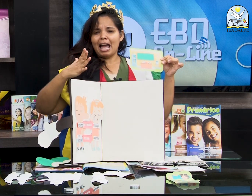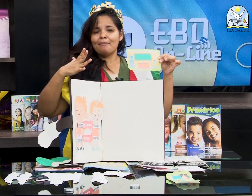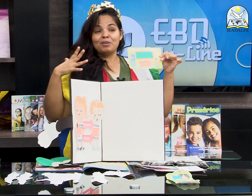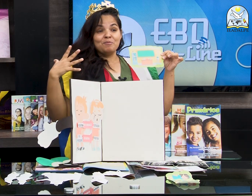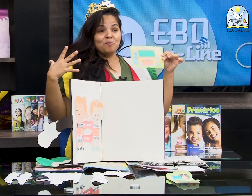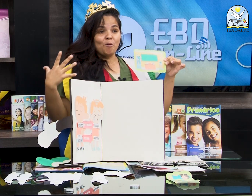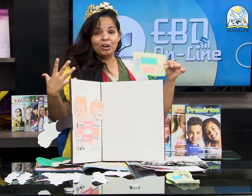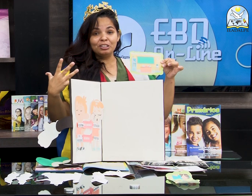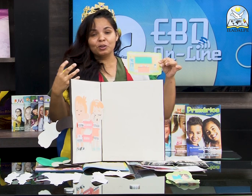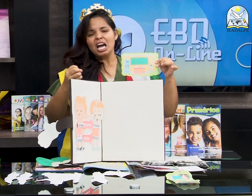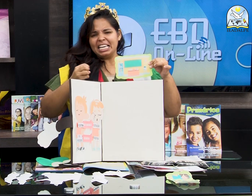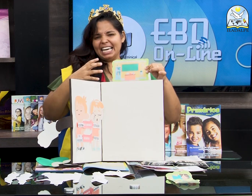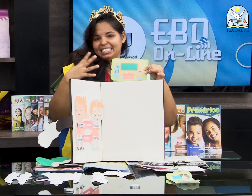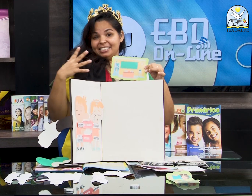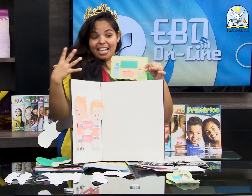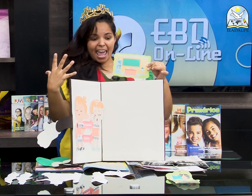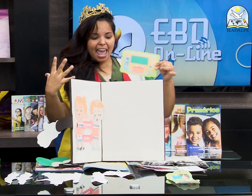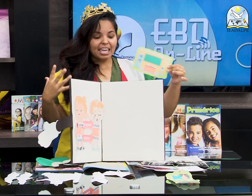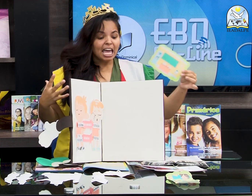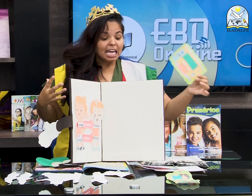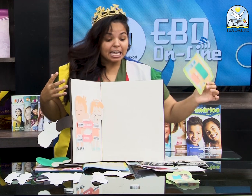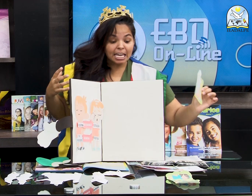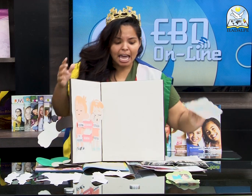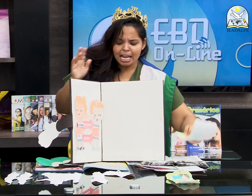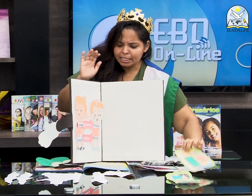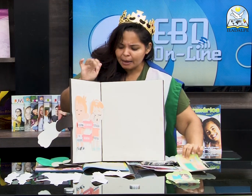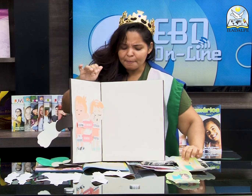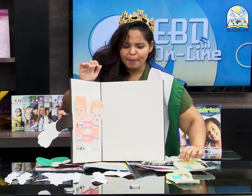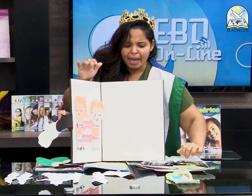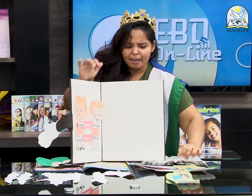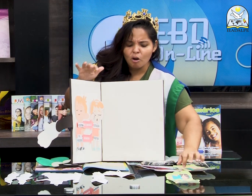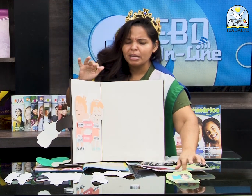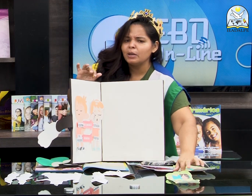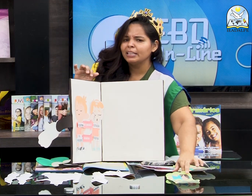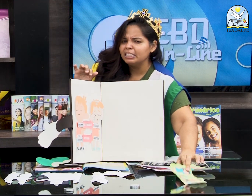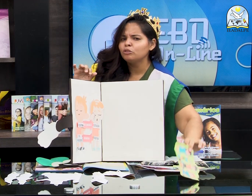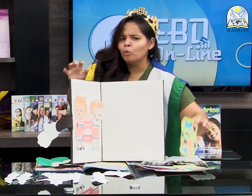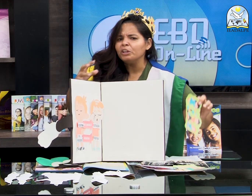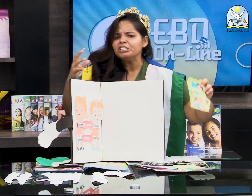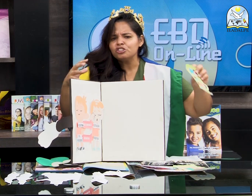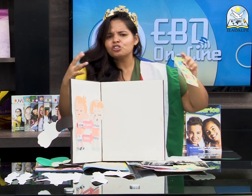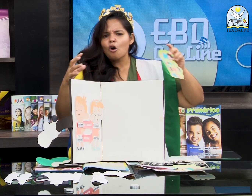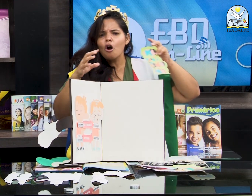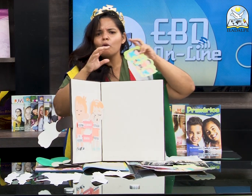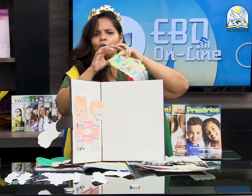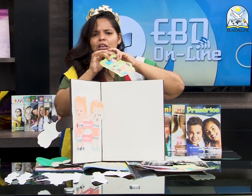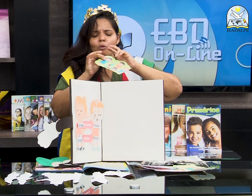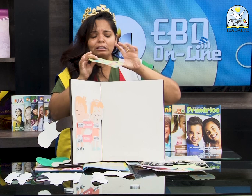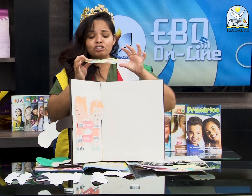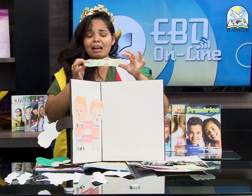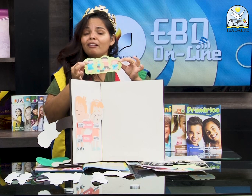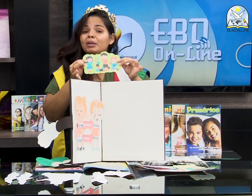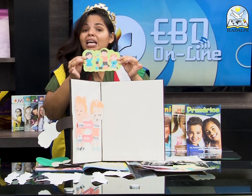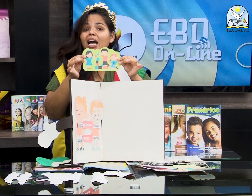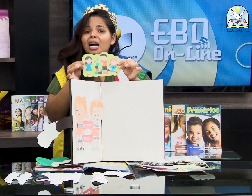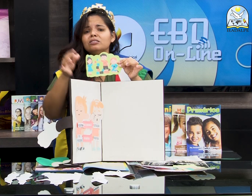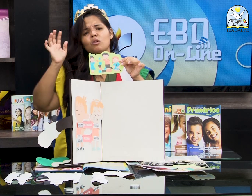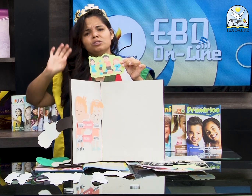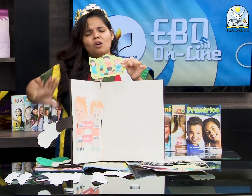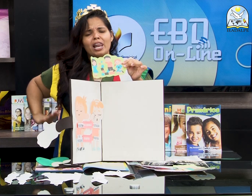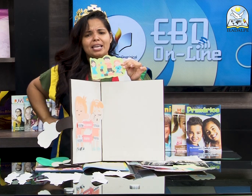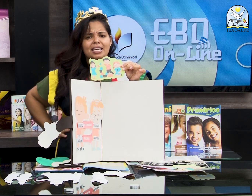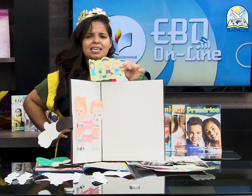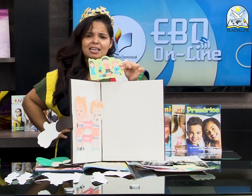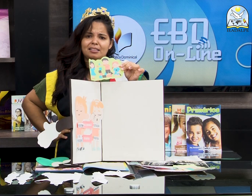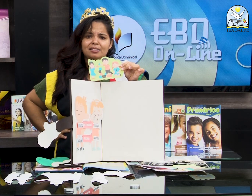que sabe muito, que tem. E ele também cometeu atitudes de orgulho quando estava brincando